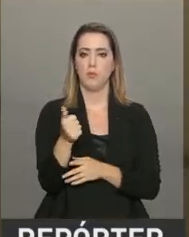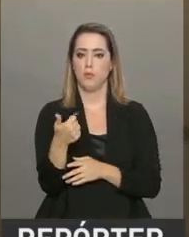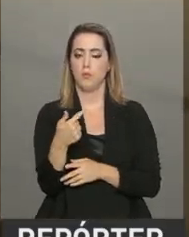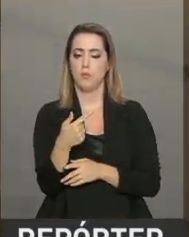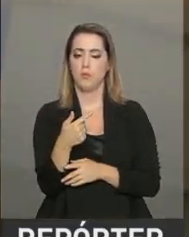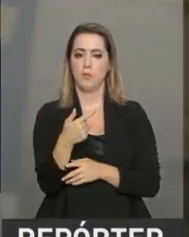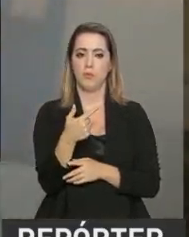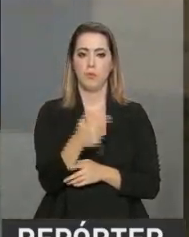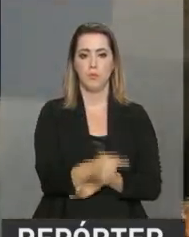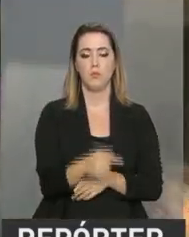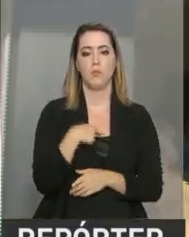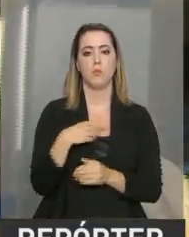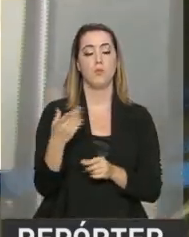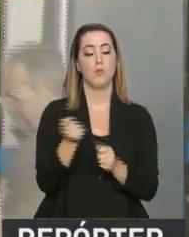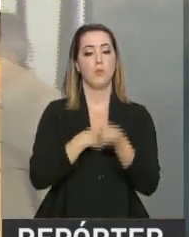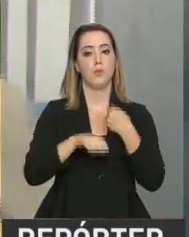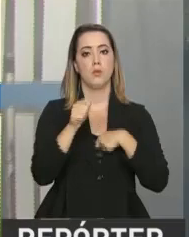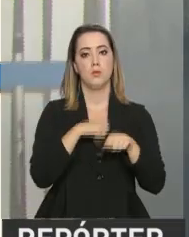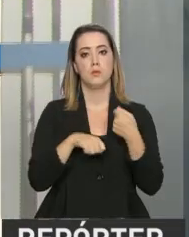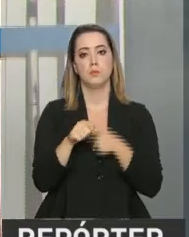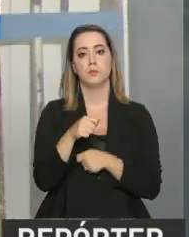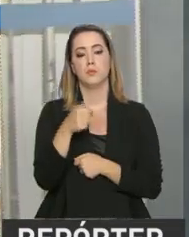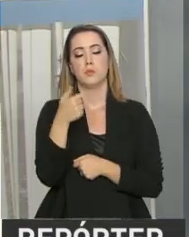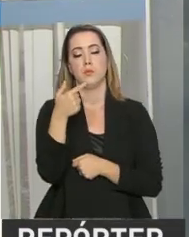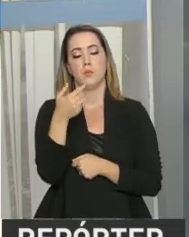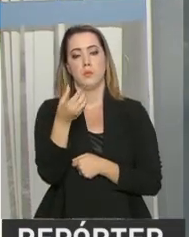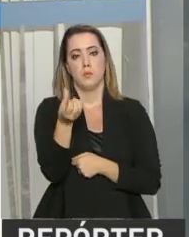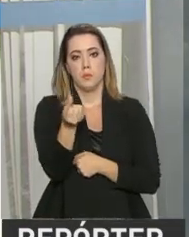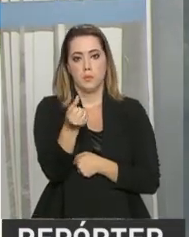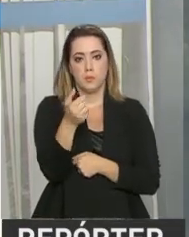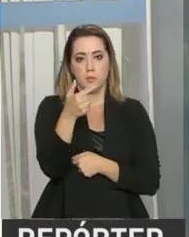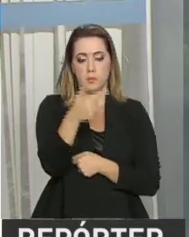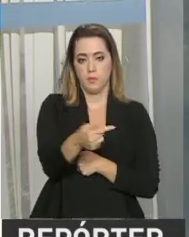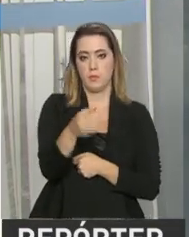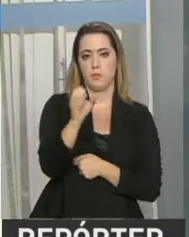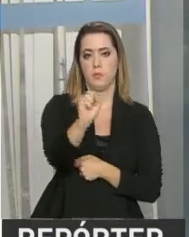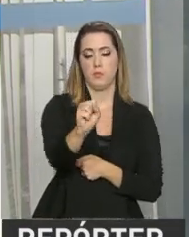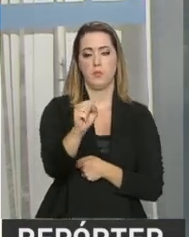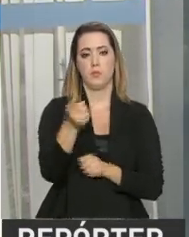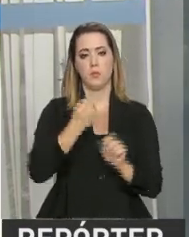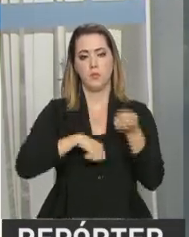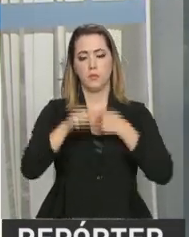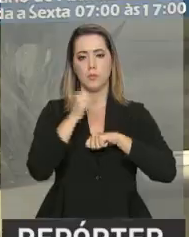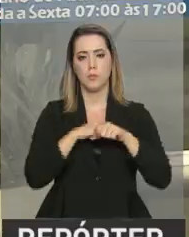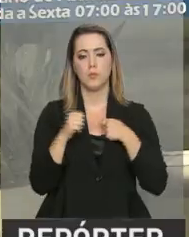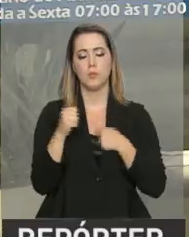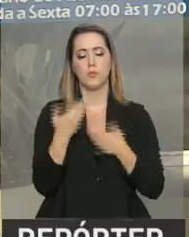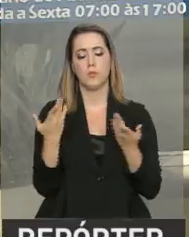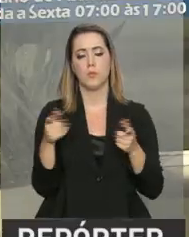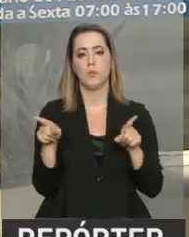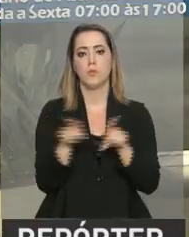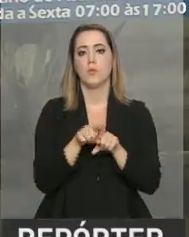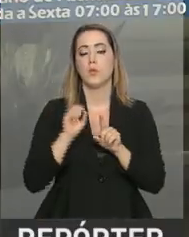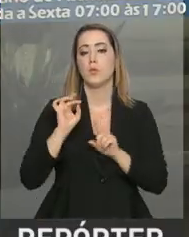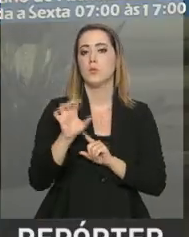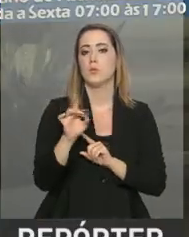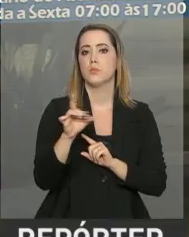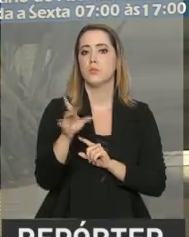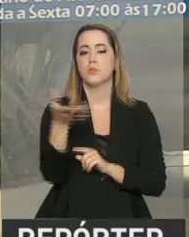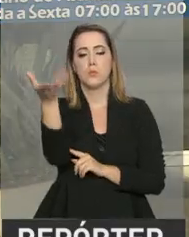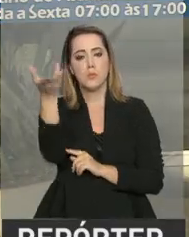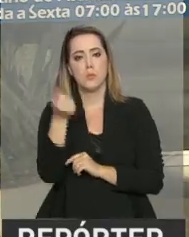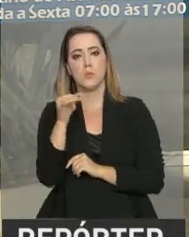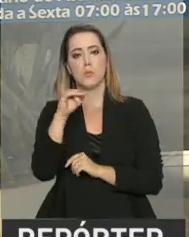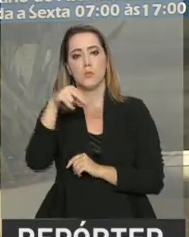leve a uma economia de 678 bilhões de reais aos cofres públicos apenas com os benefícios